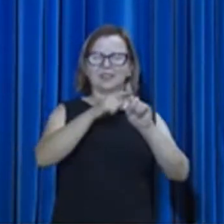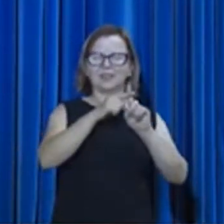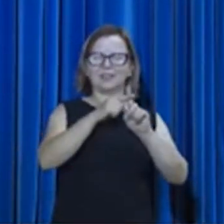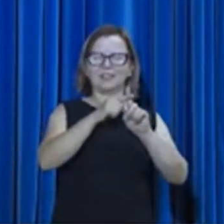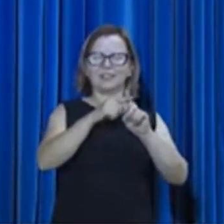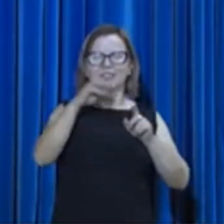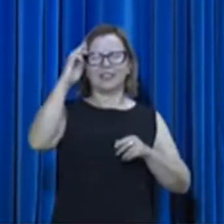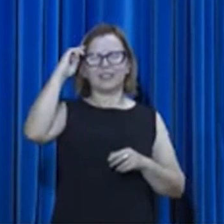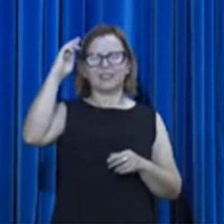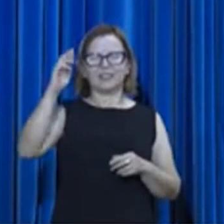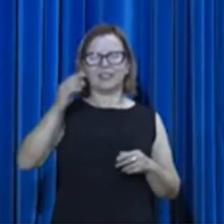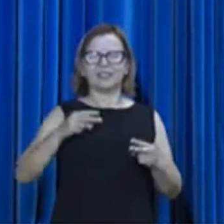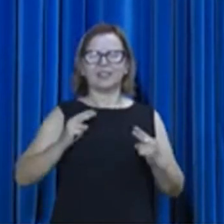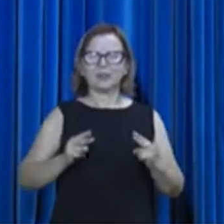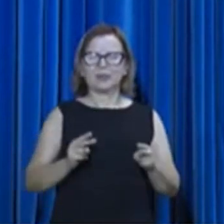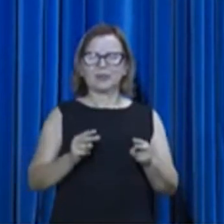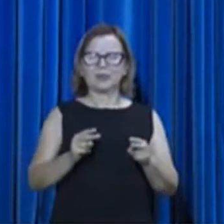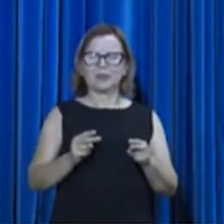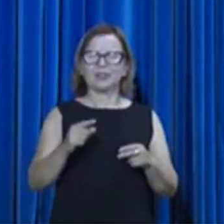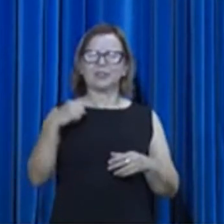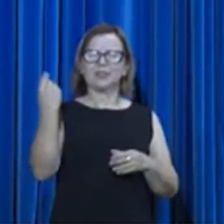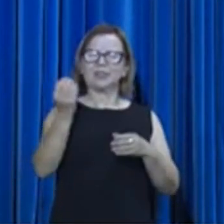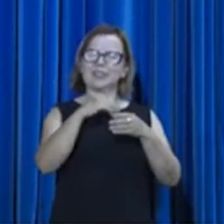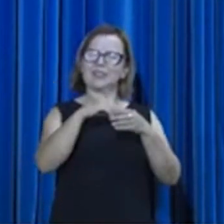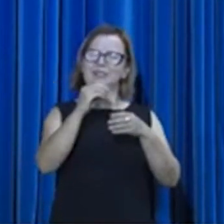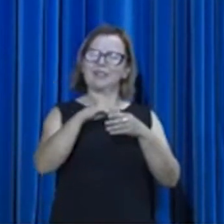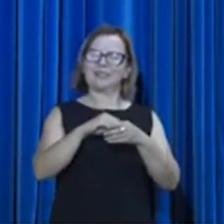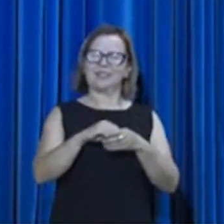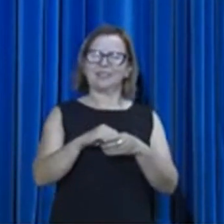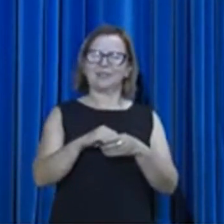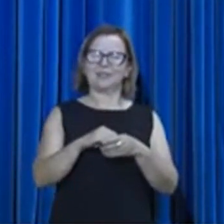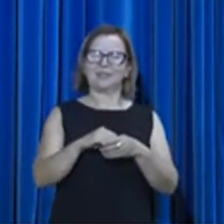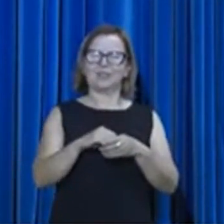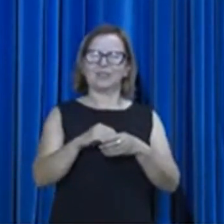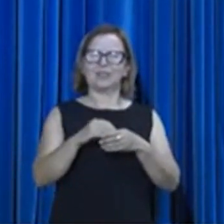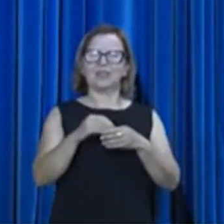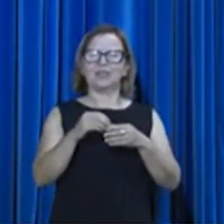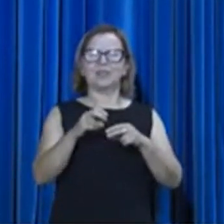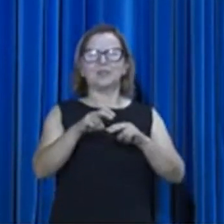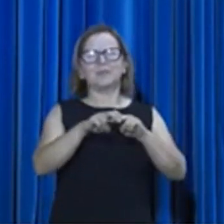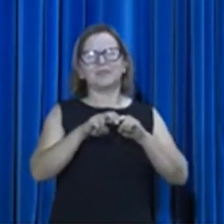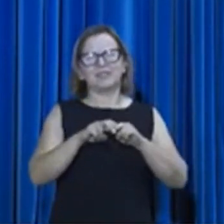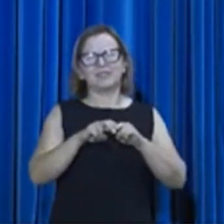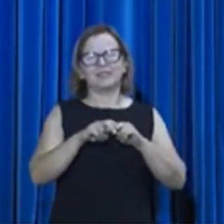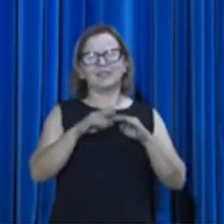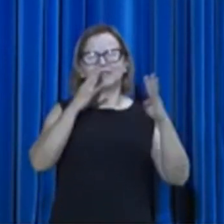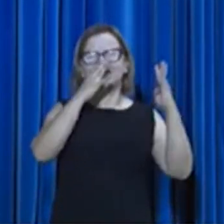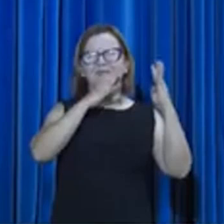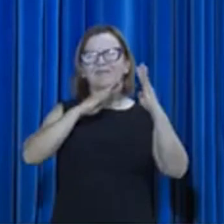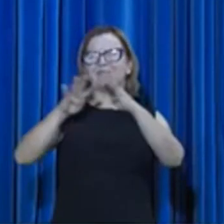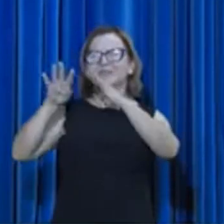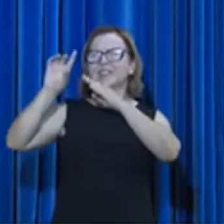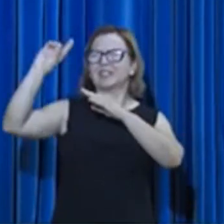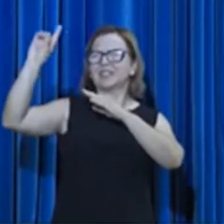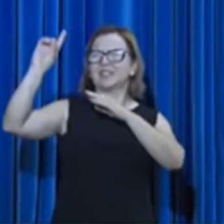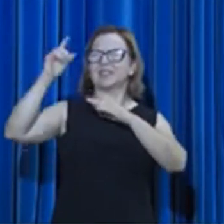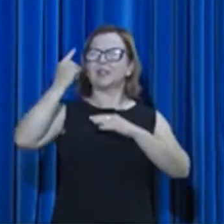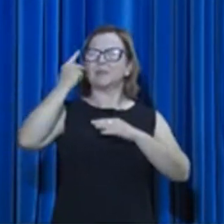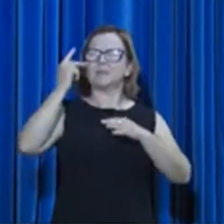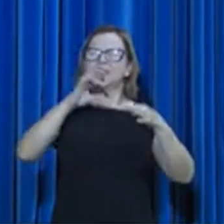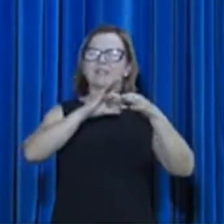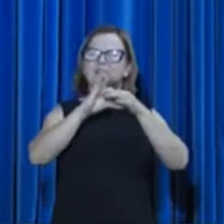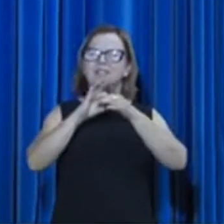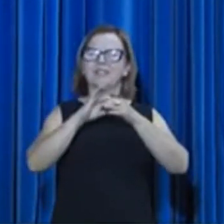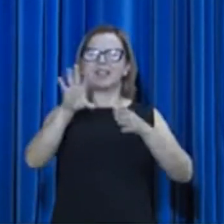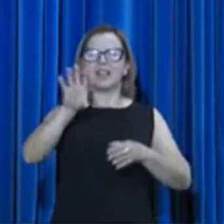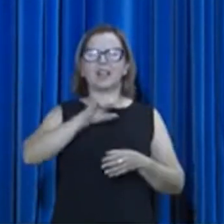si. Por isso, volva os nossos olhos a ti, para que no relacionamento de amor,